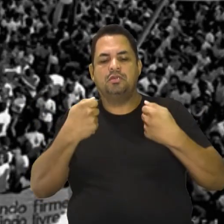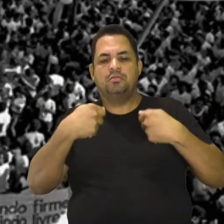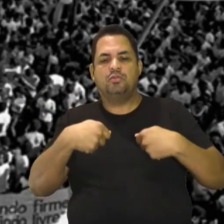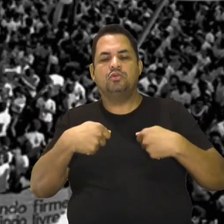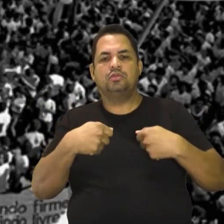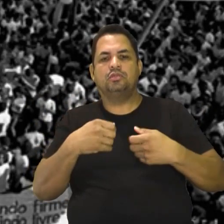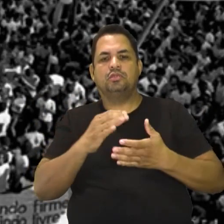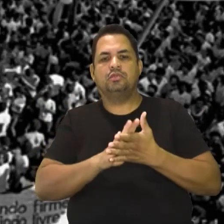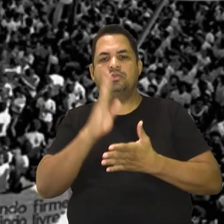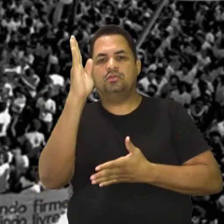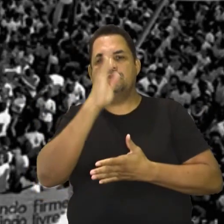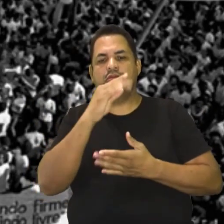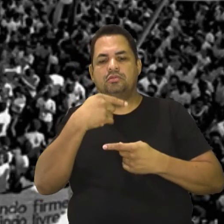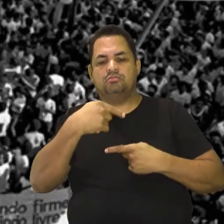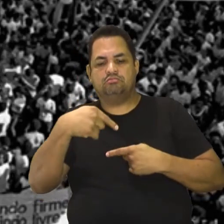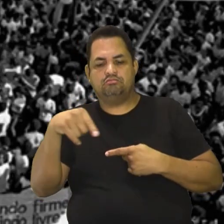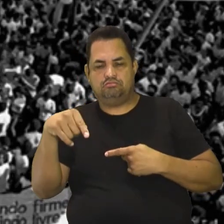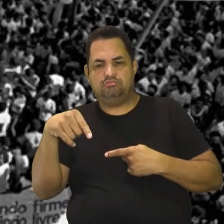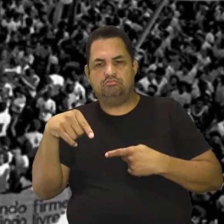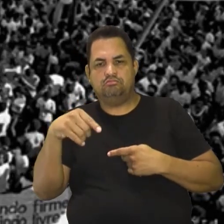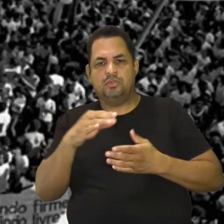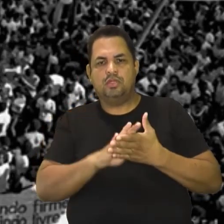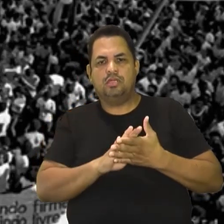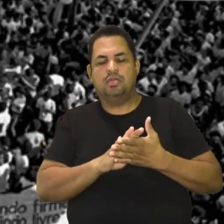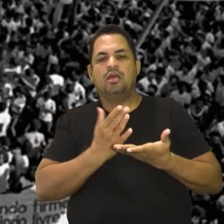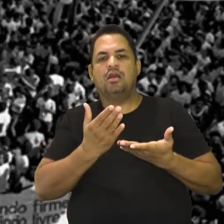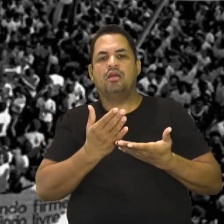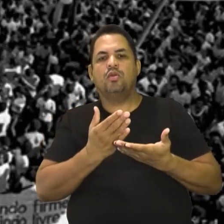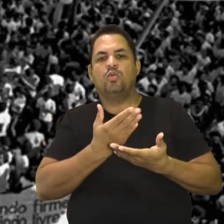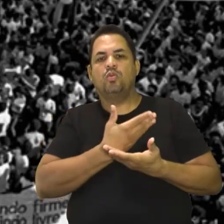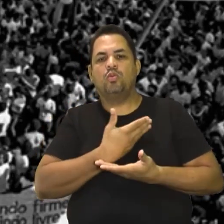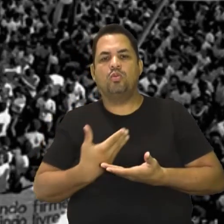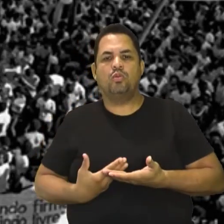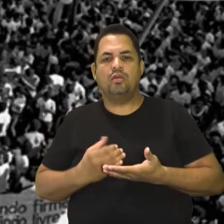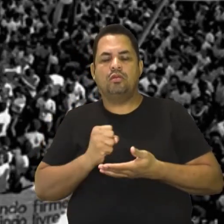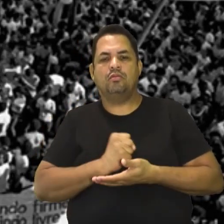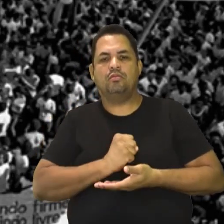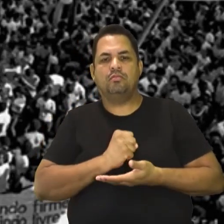Brasil. Saiu da mão dos militares. Só que Tancredo